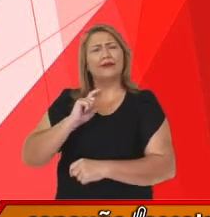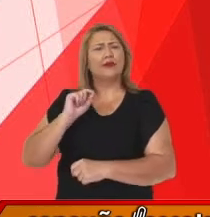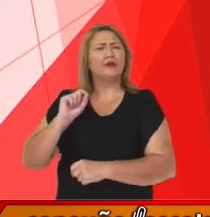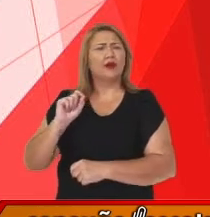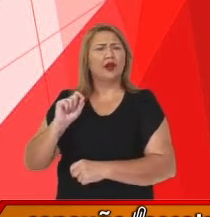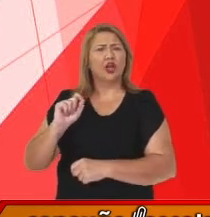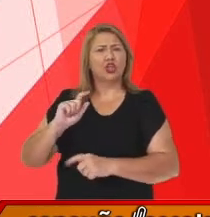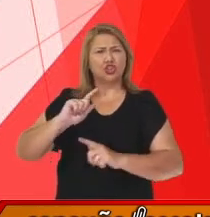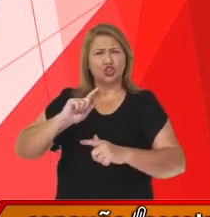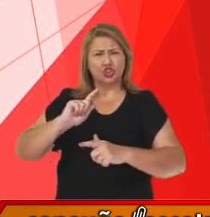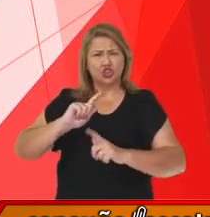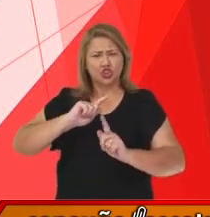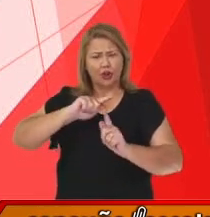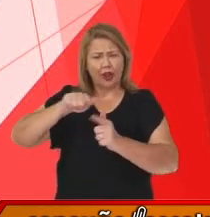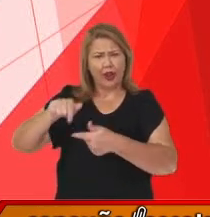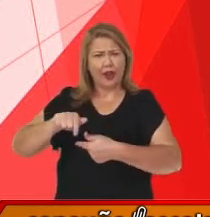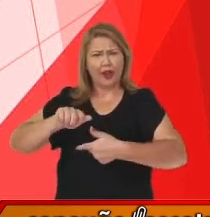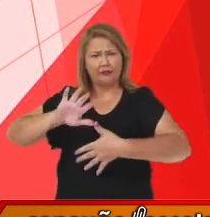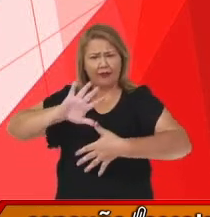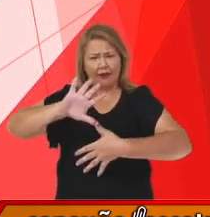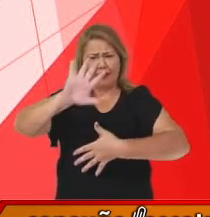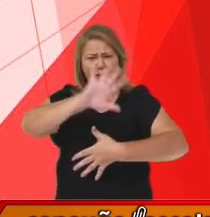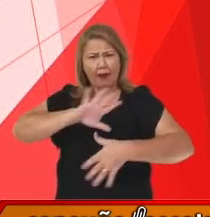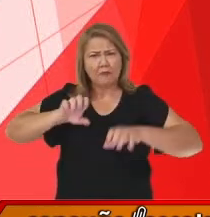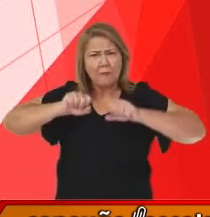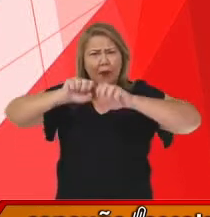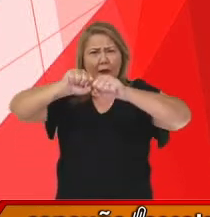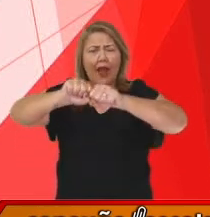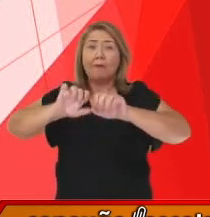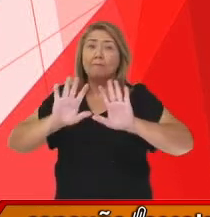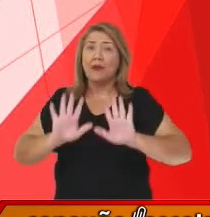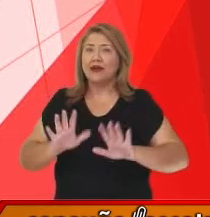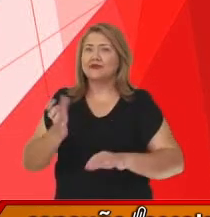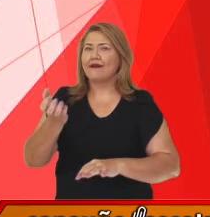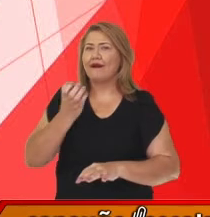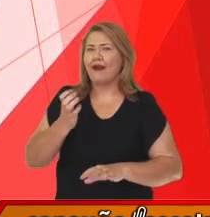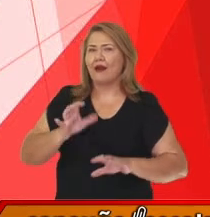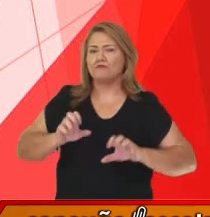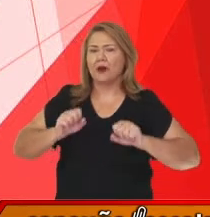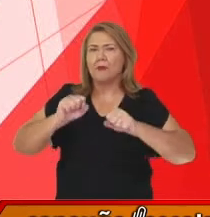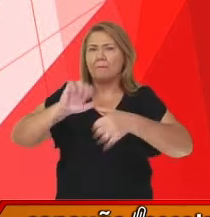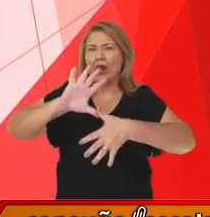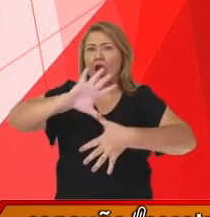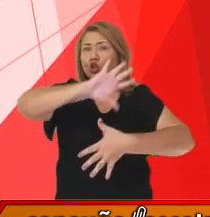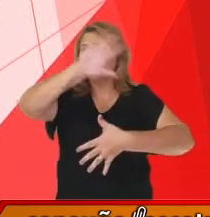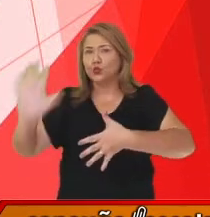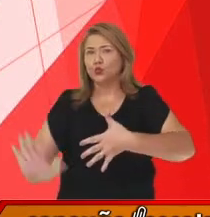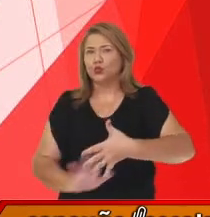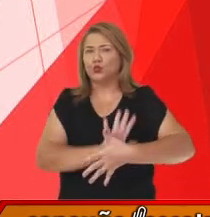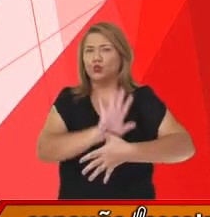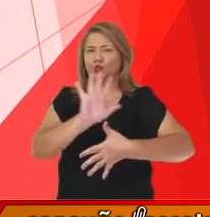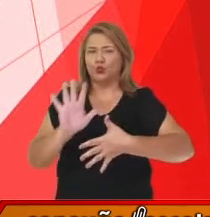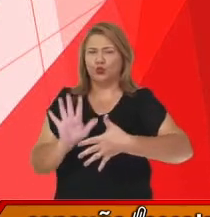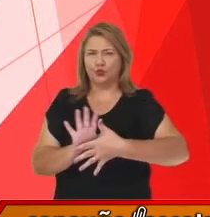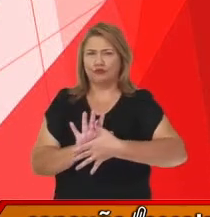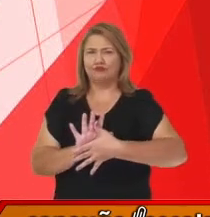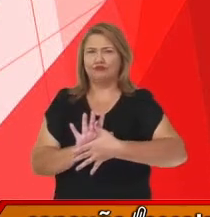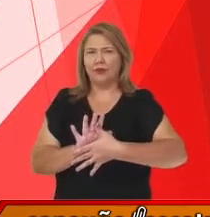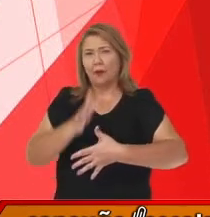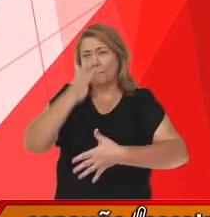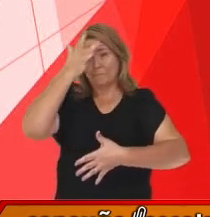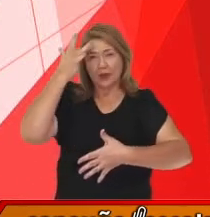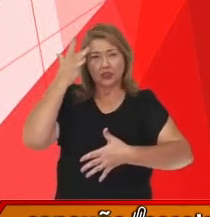conhecido como os Estados Unidos da América, mas a América como um todo. Então, o crescimento demográfico